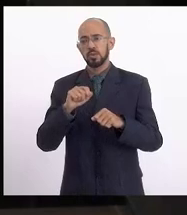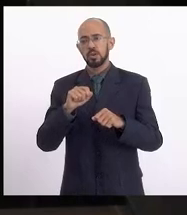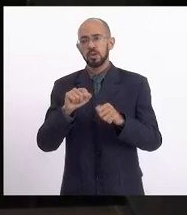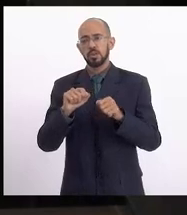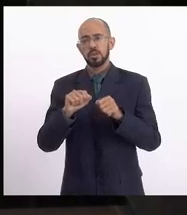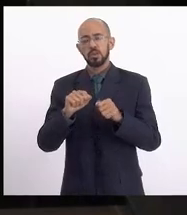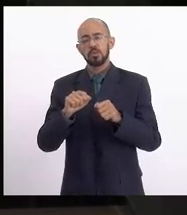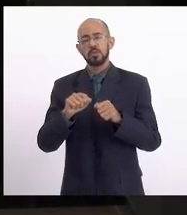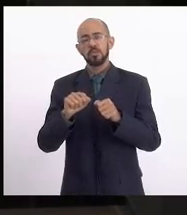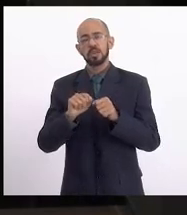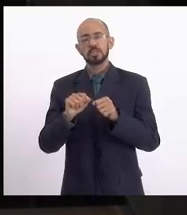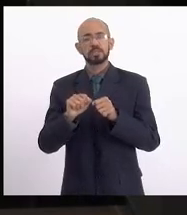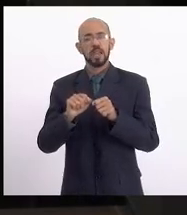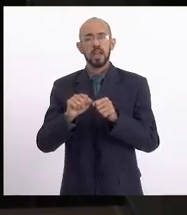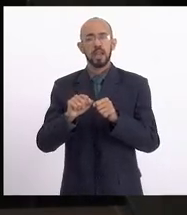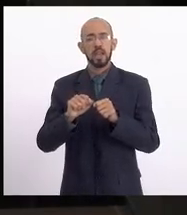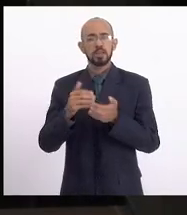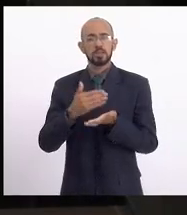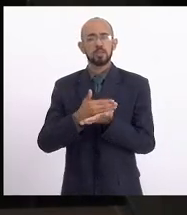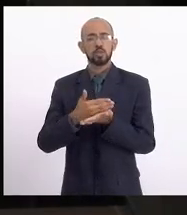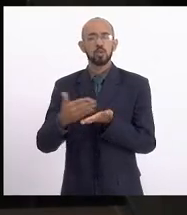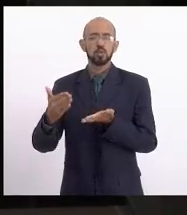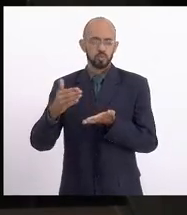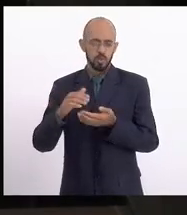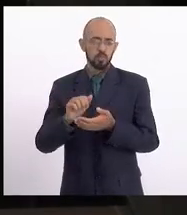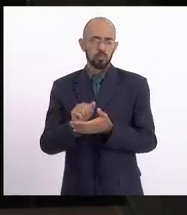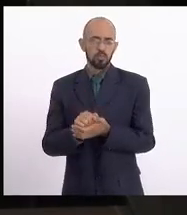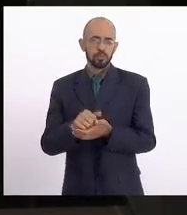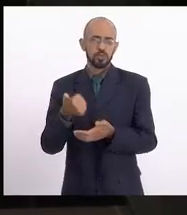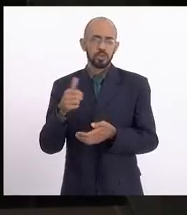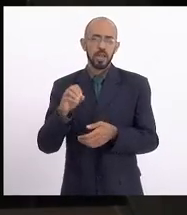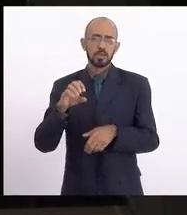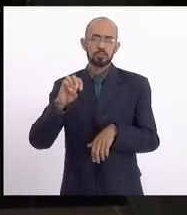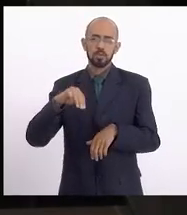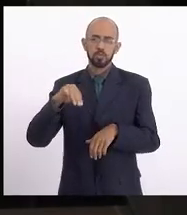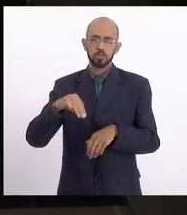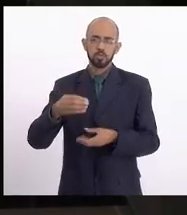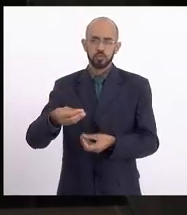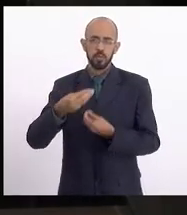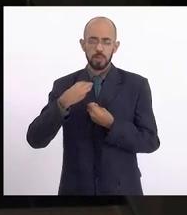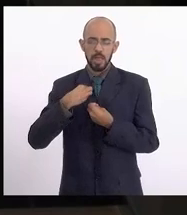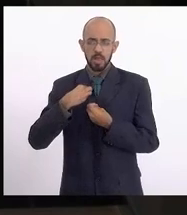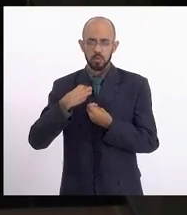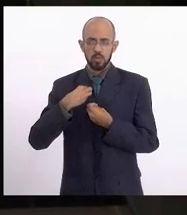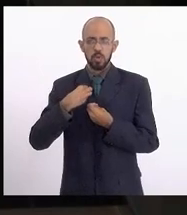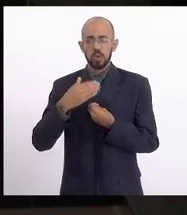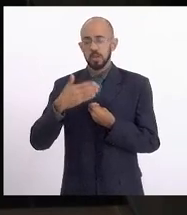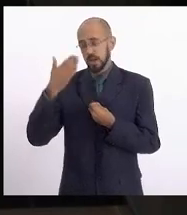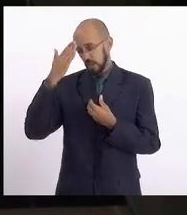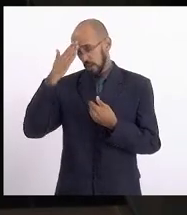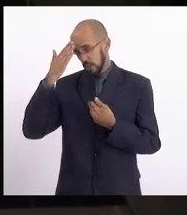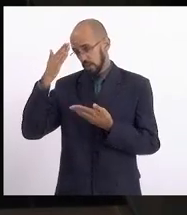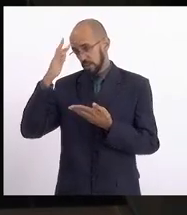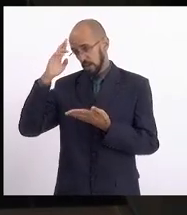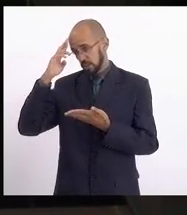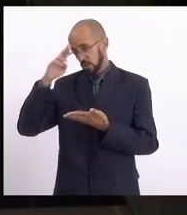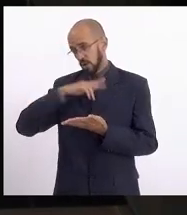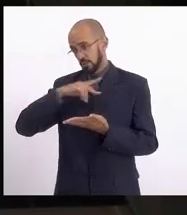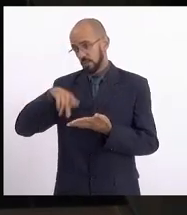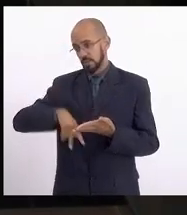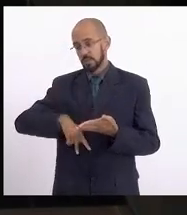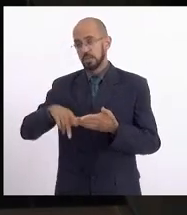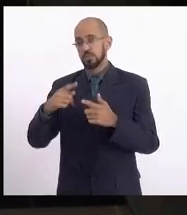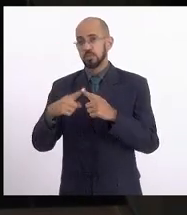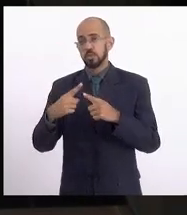preâmbulo no tempo que me foi dado de 10 minutos e agradecer à senhora presidente, porque eu tenho uma reunião